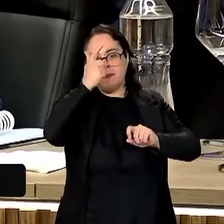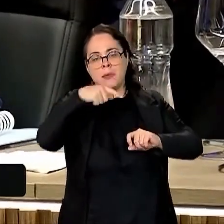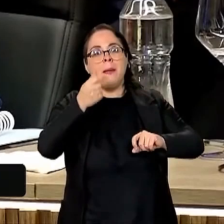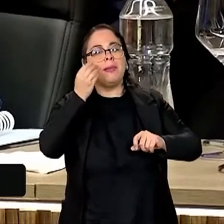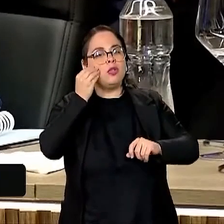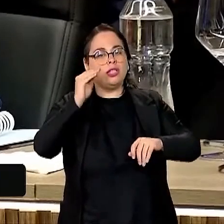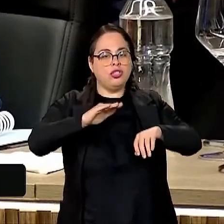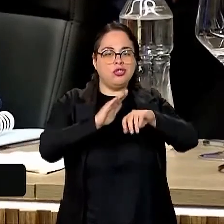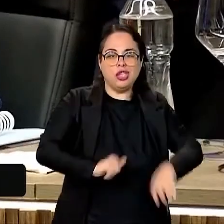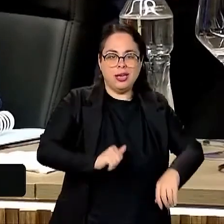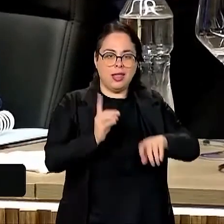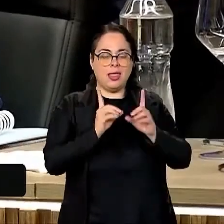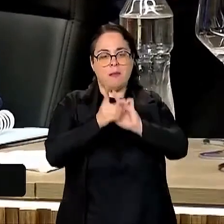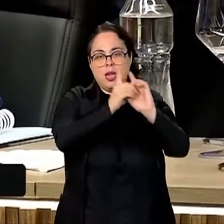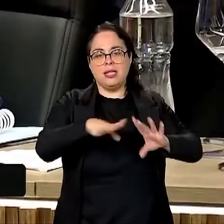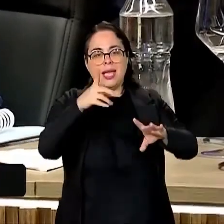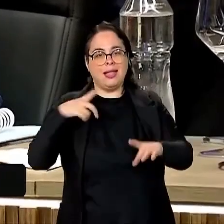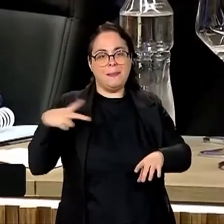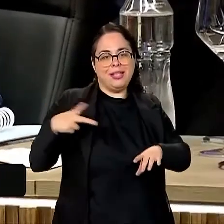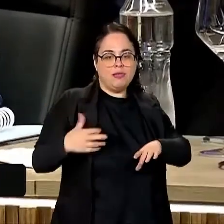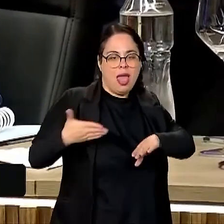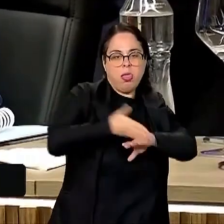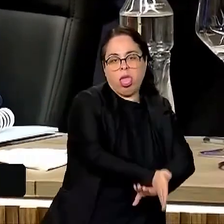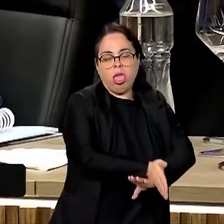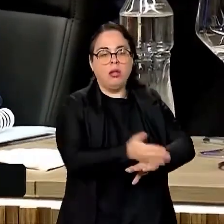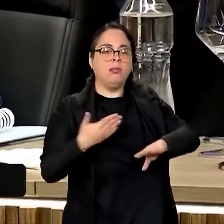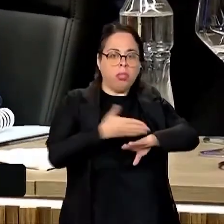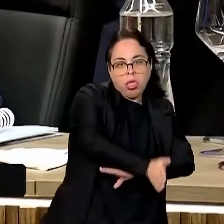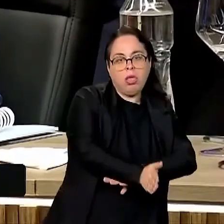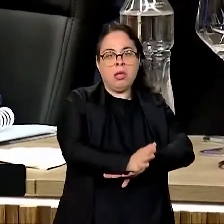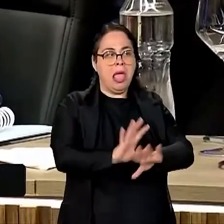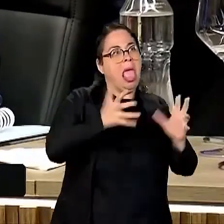a serviço de interesses reacionários. Enquanto nossa região